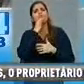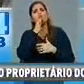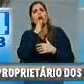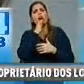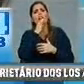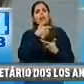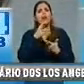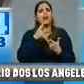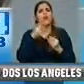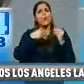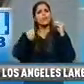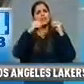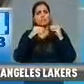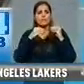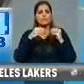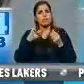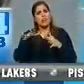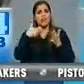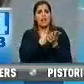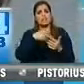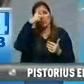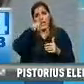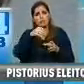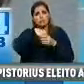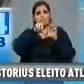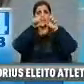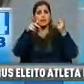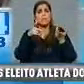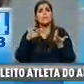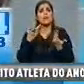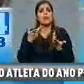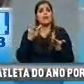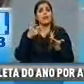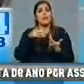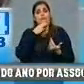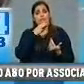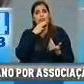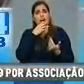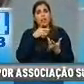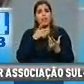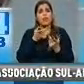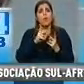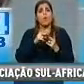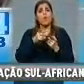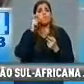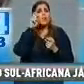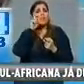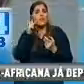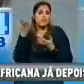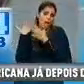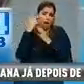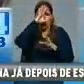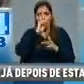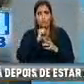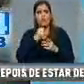ensino superior e não da proposta de ensino dual, um ensino médio técnico que tem sido defendida pelo governo nos últimos tempos. Não, as